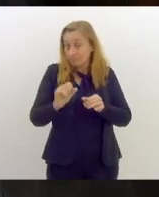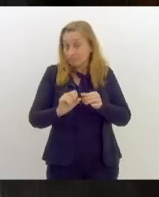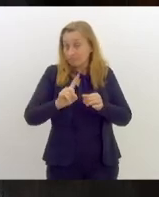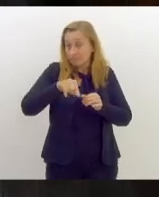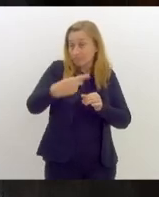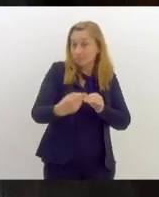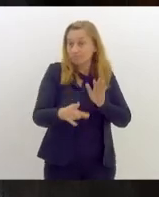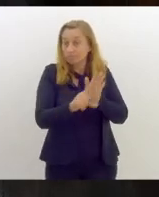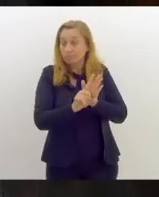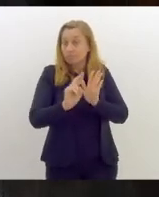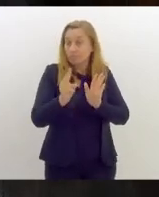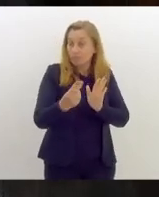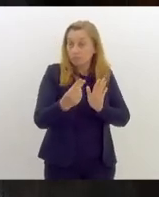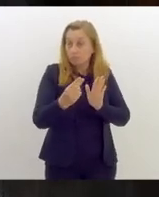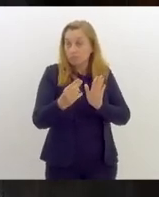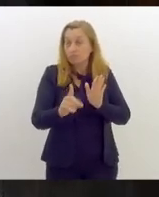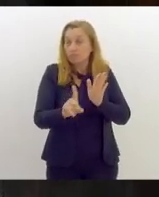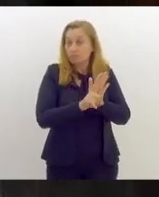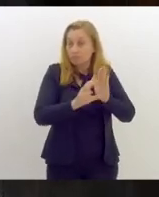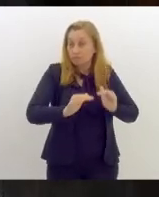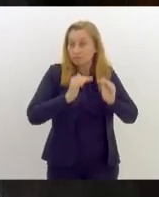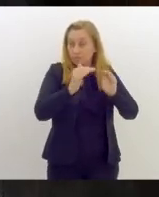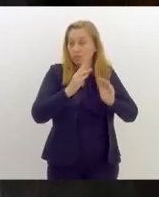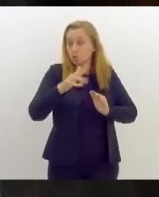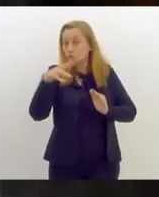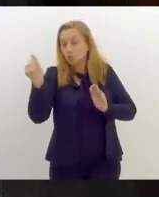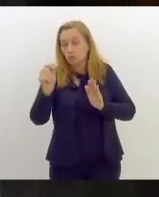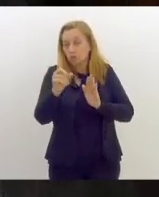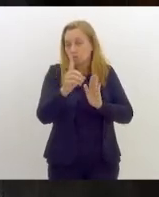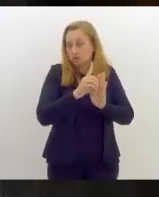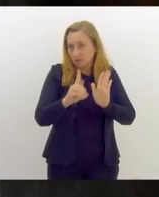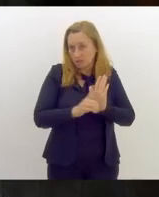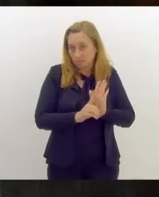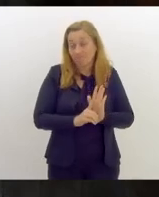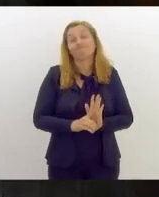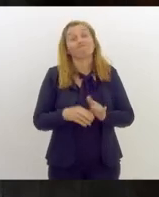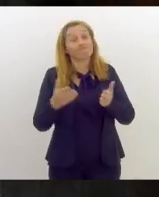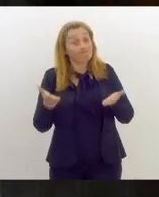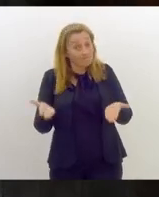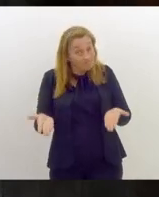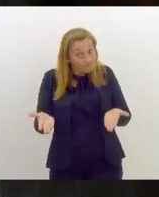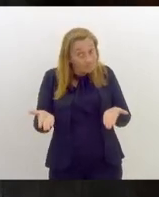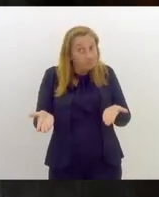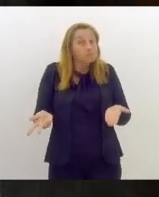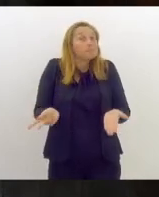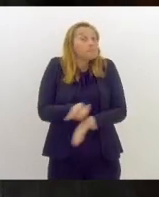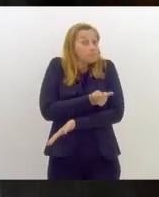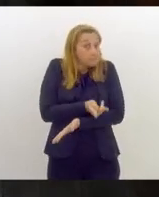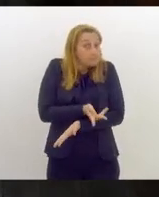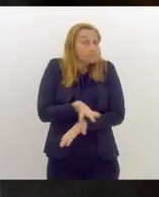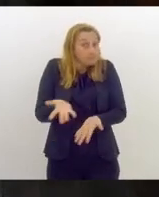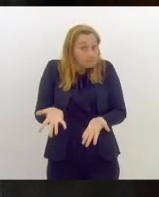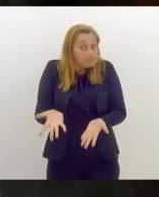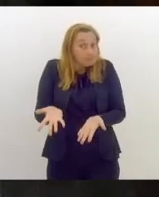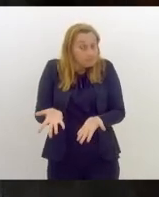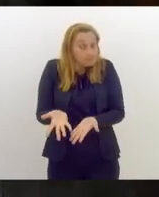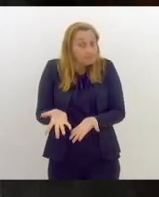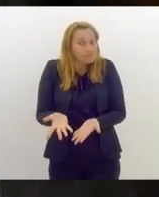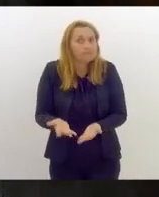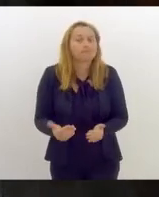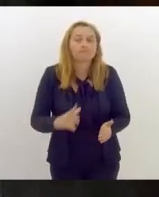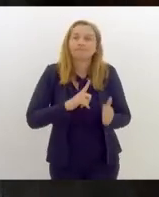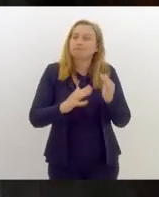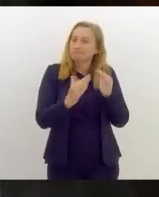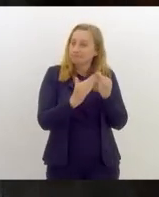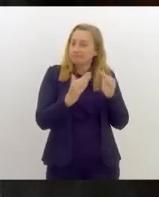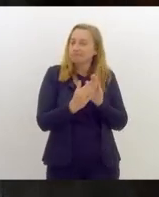para uma lei ordinária jamais por decreto e isto tá acontecendo quando tem na casa